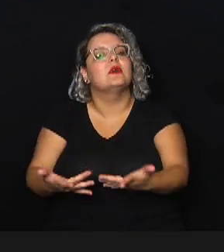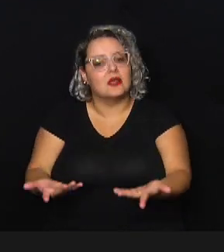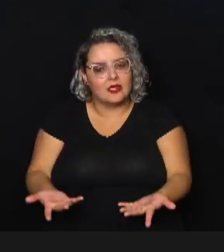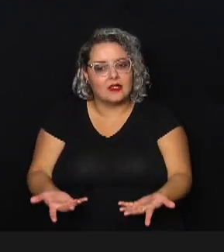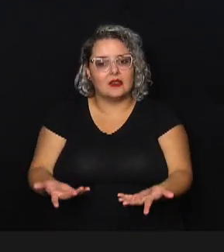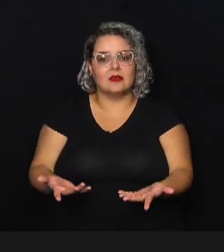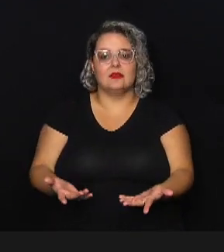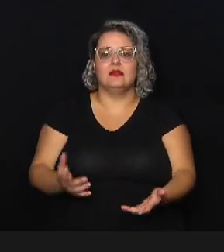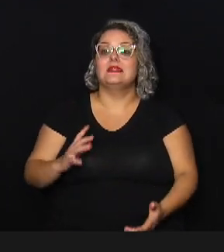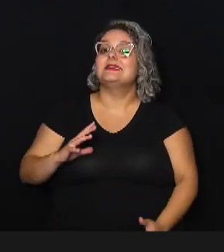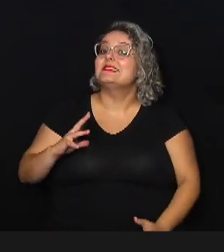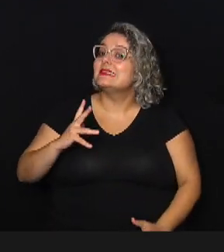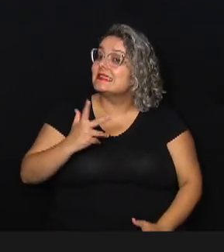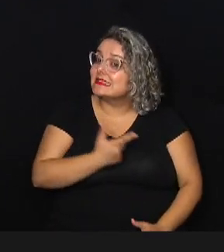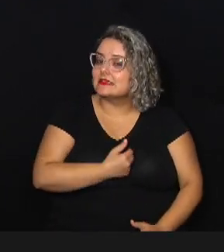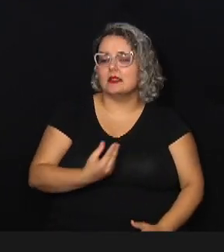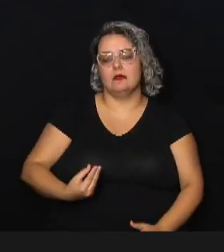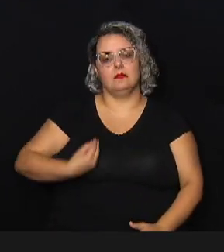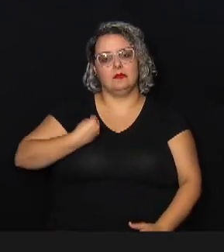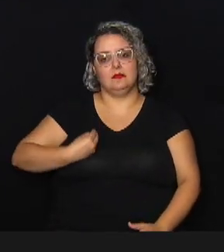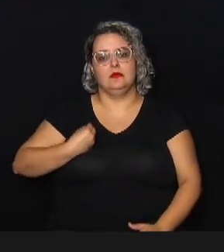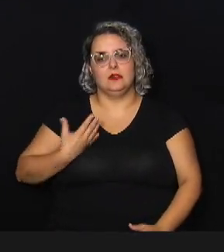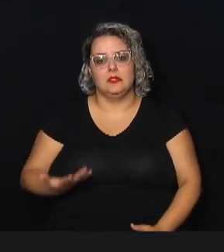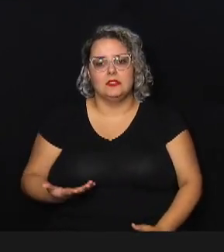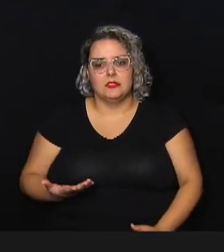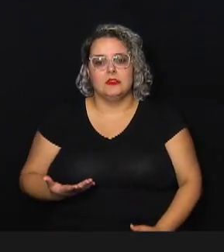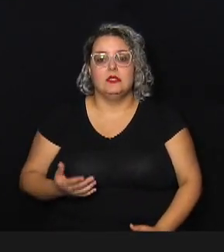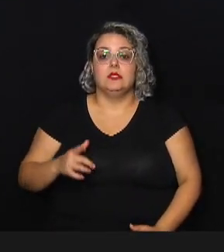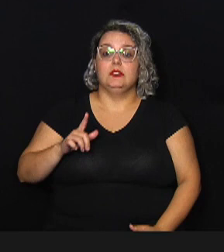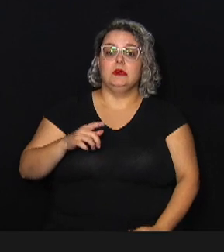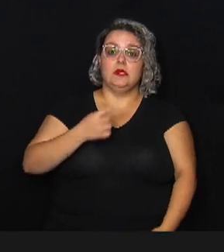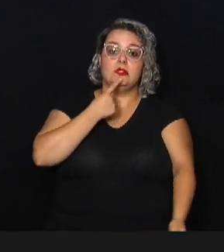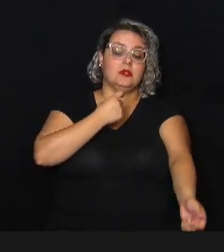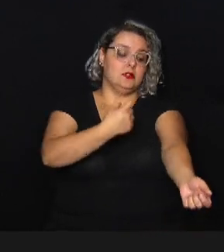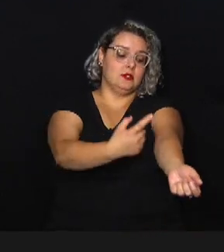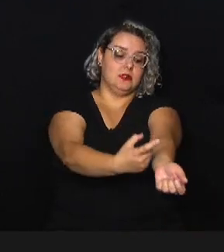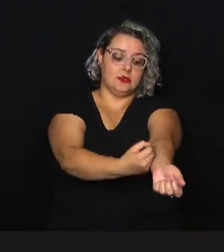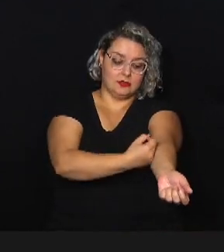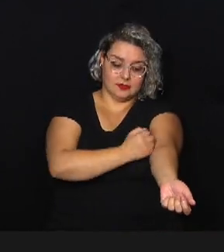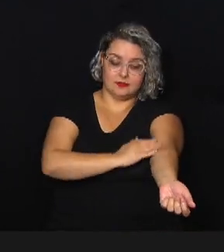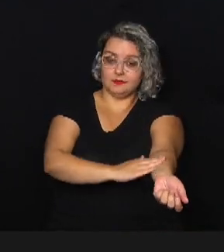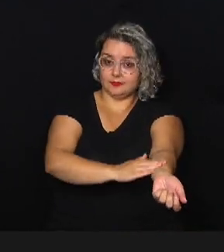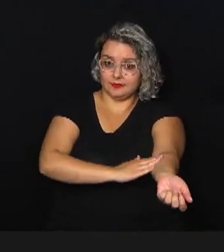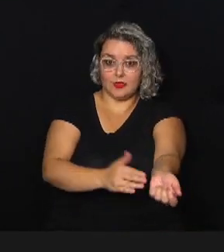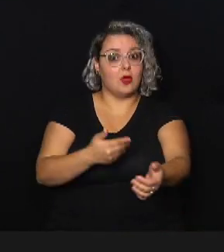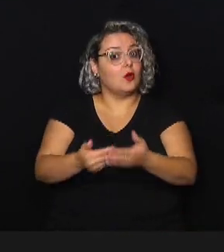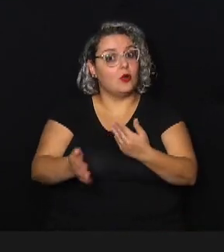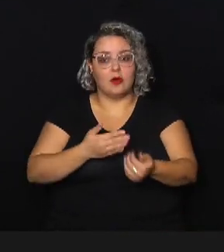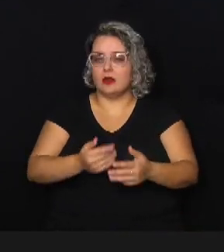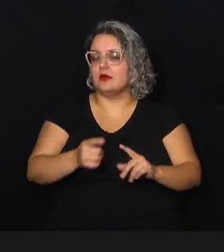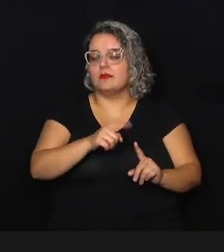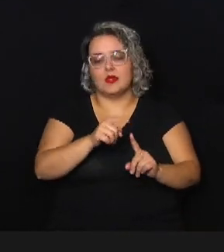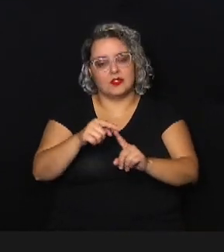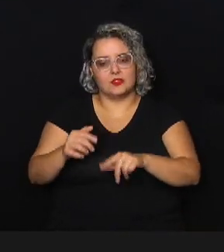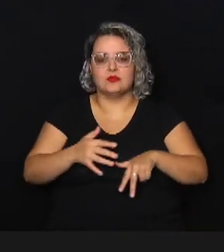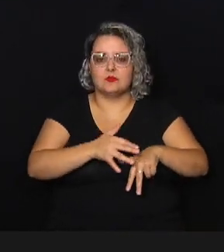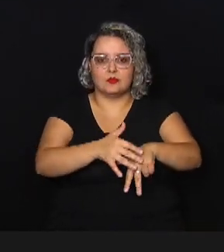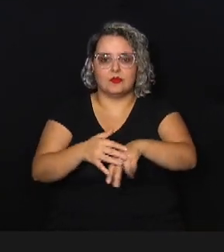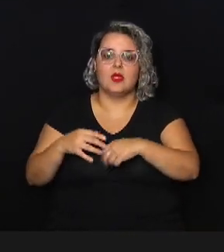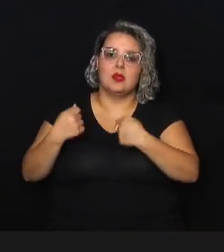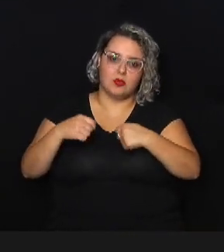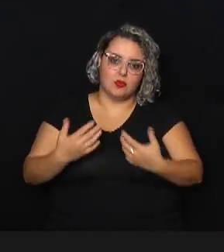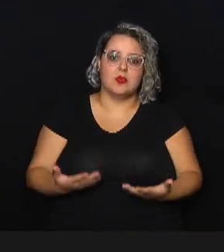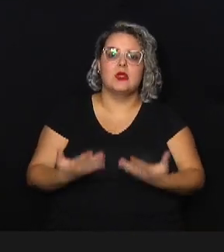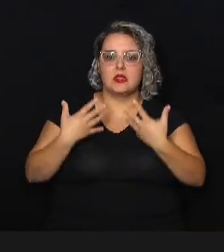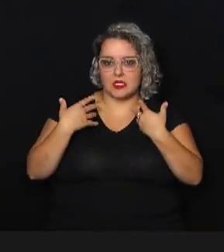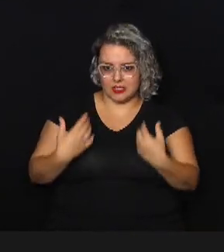isso salva vidas, tanto da leucemia quanto para qualquer outro tipo de paciente que precisar de receber